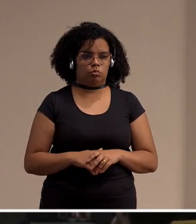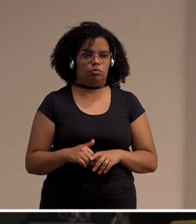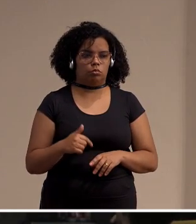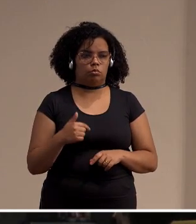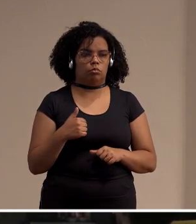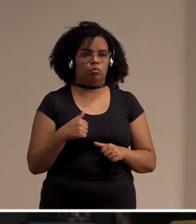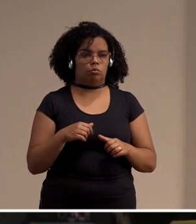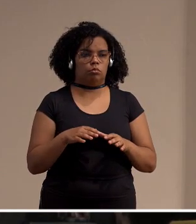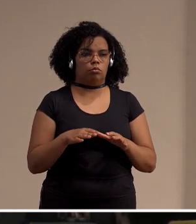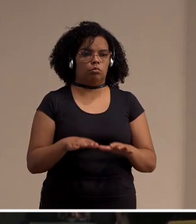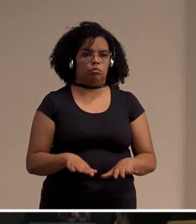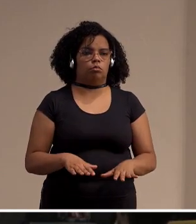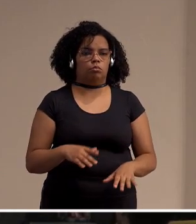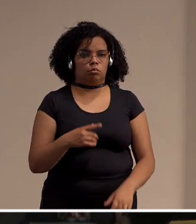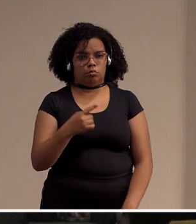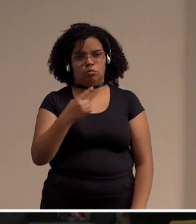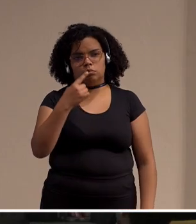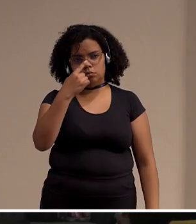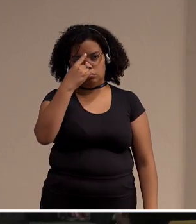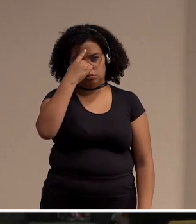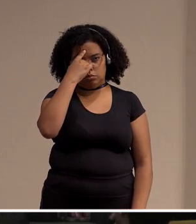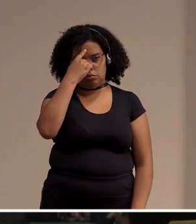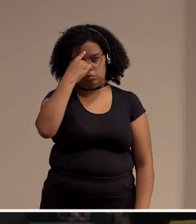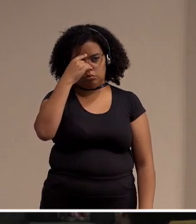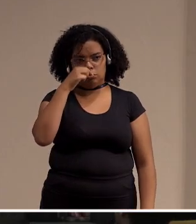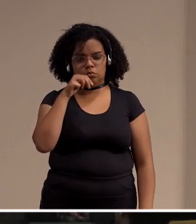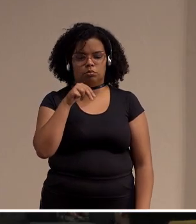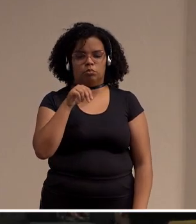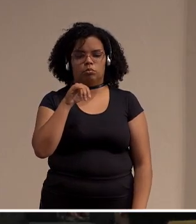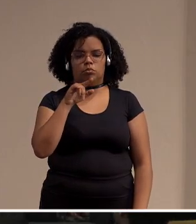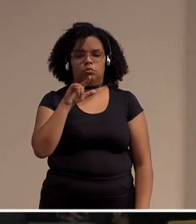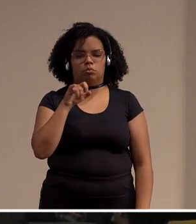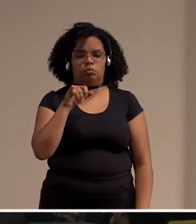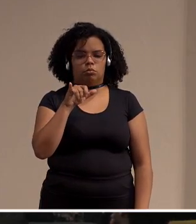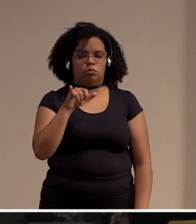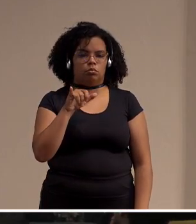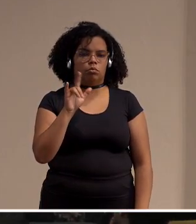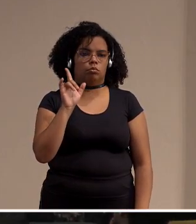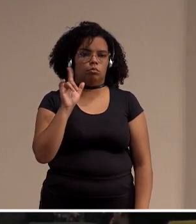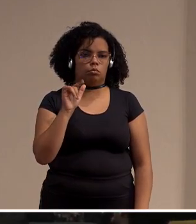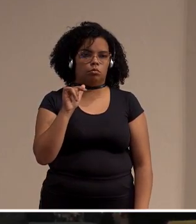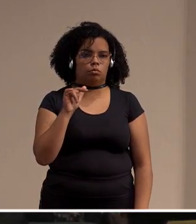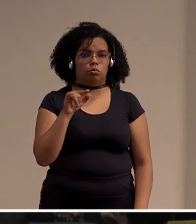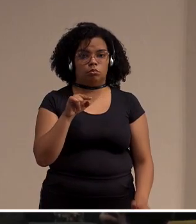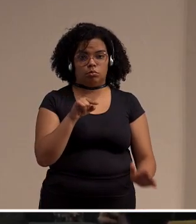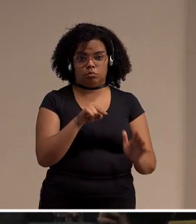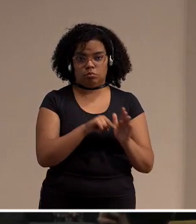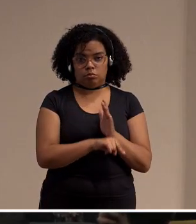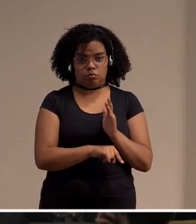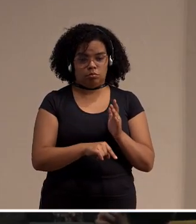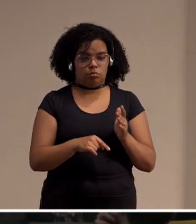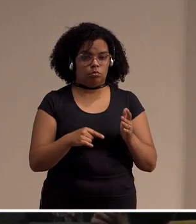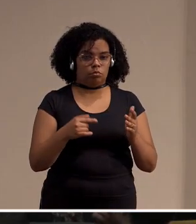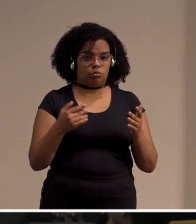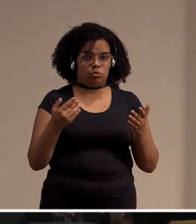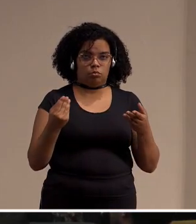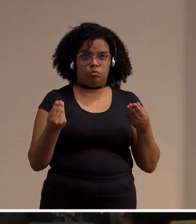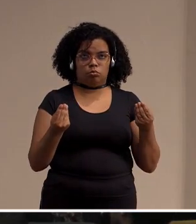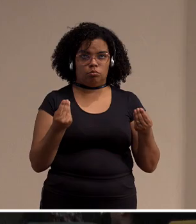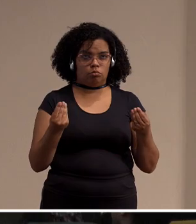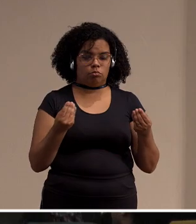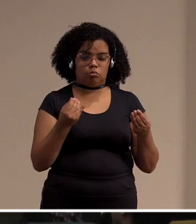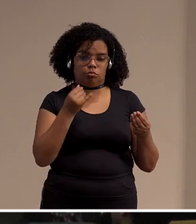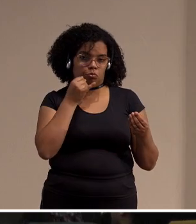agora, o Milei, eu acho que acaba sendo uma pergunta inevitável para acho que qualquer